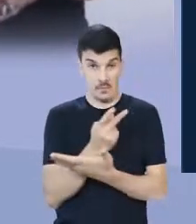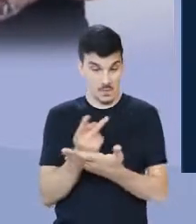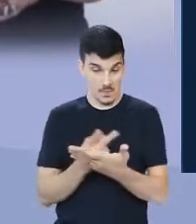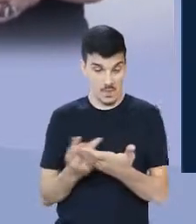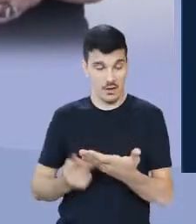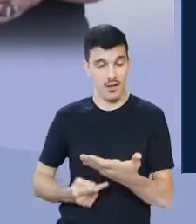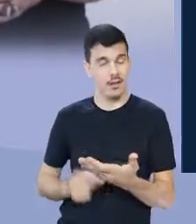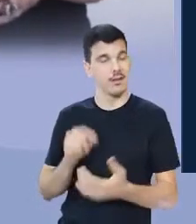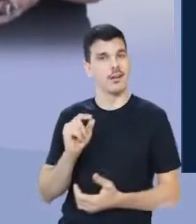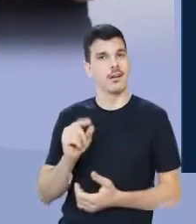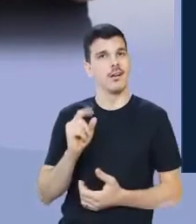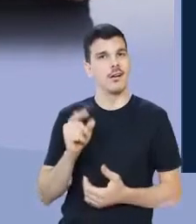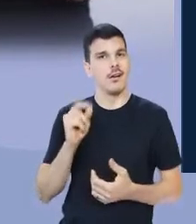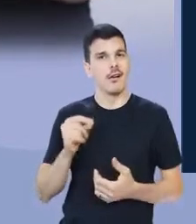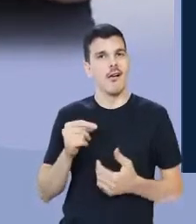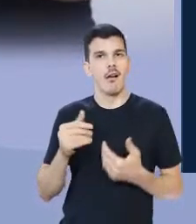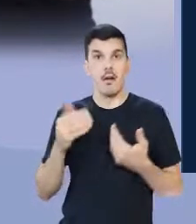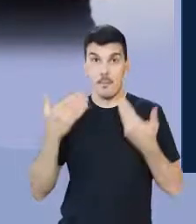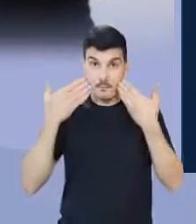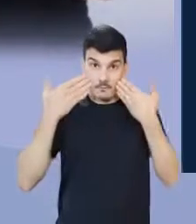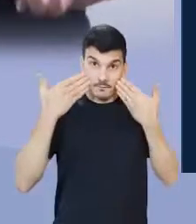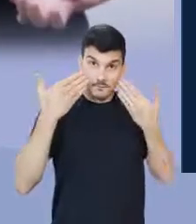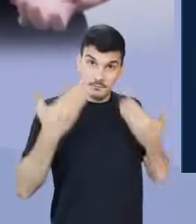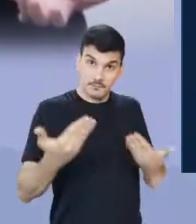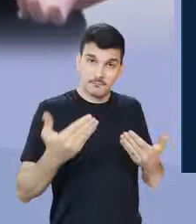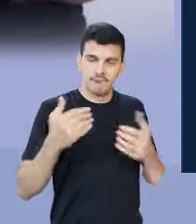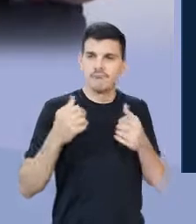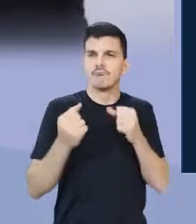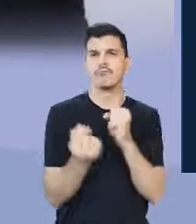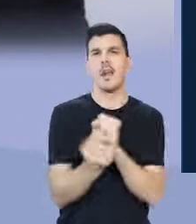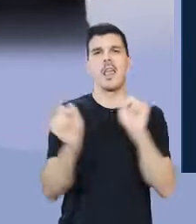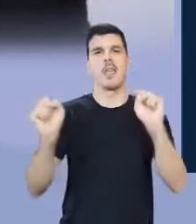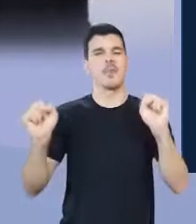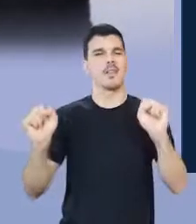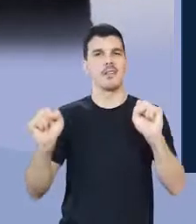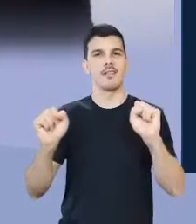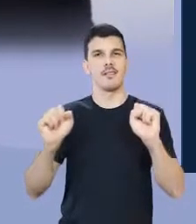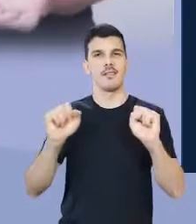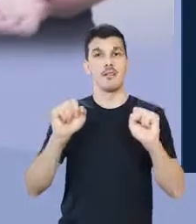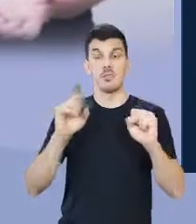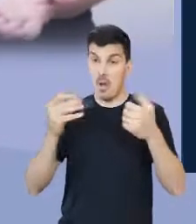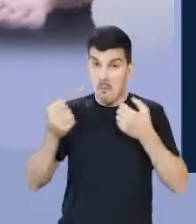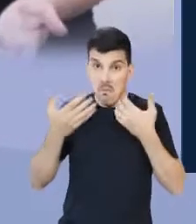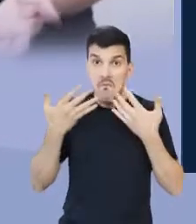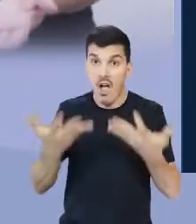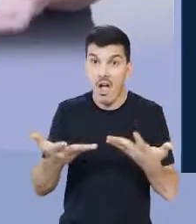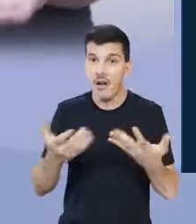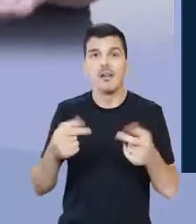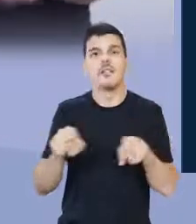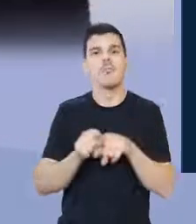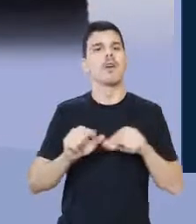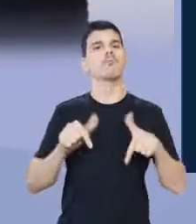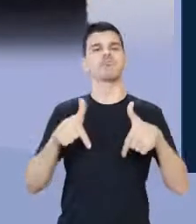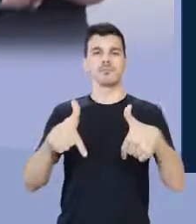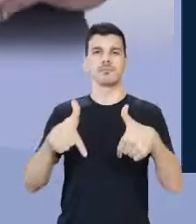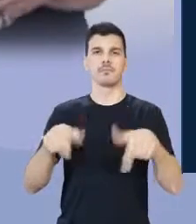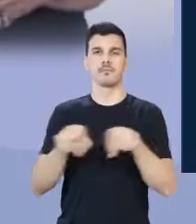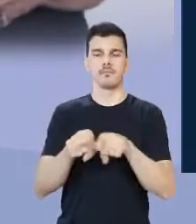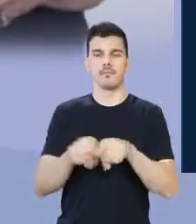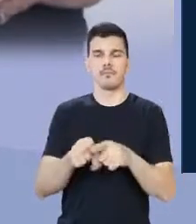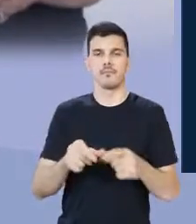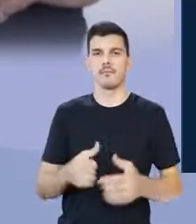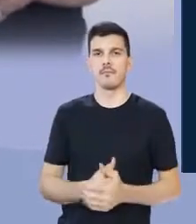o poeta, ele apresenta liberdade não só para se expressar, como para